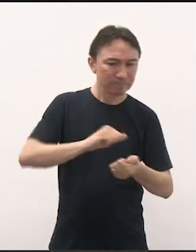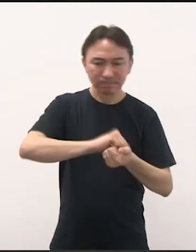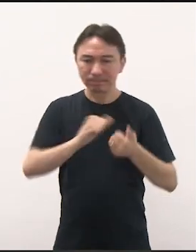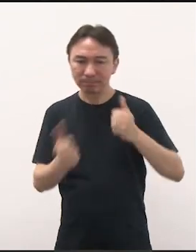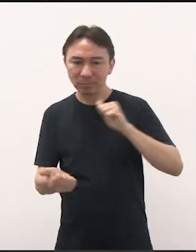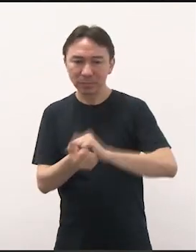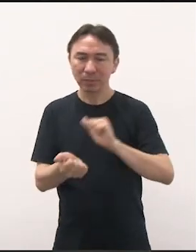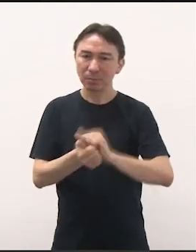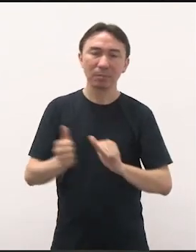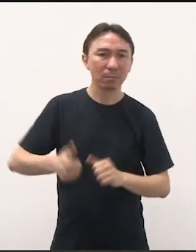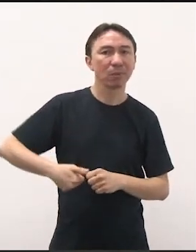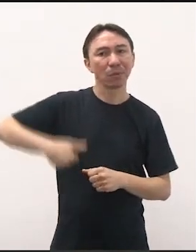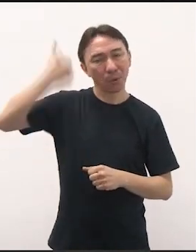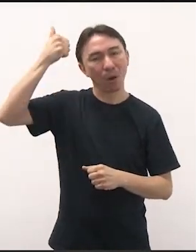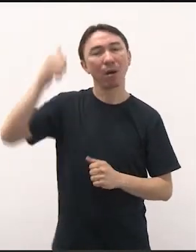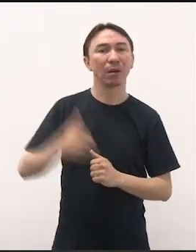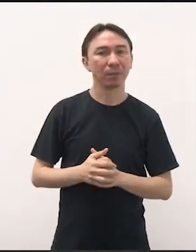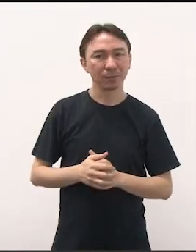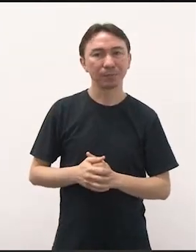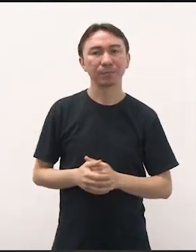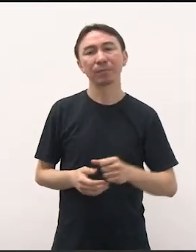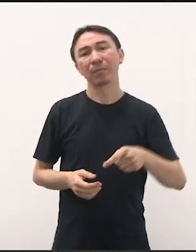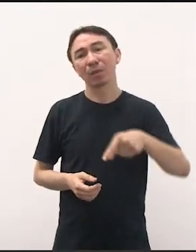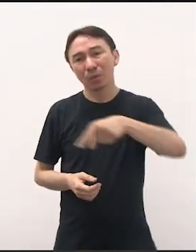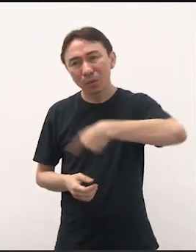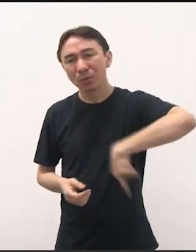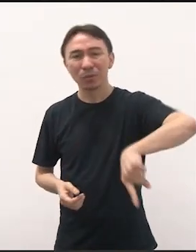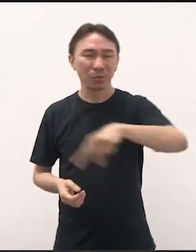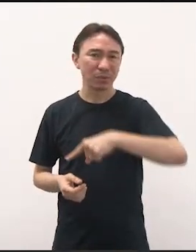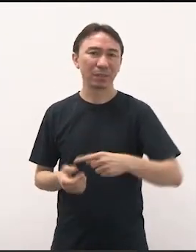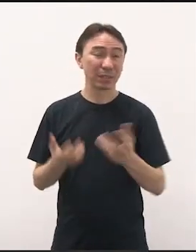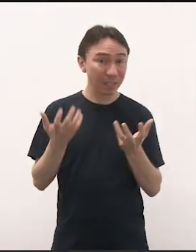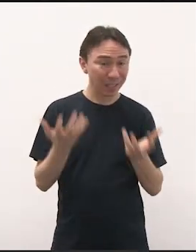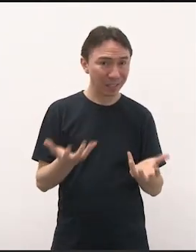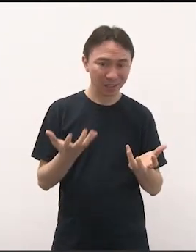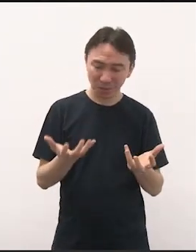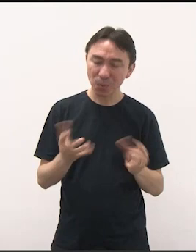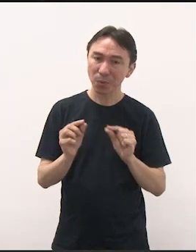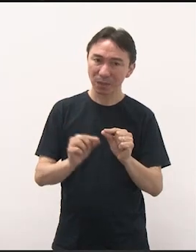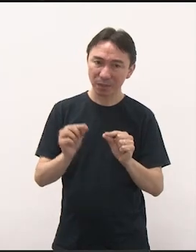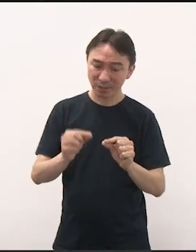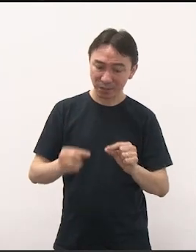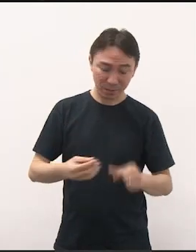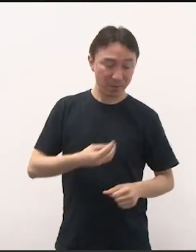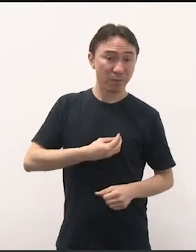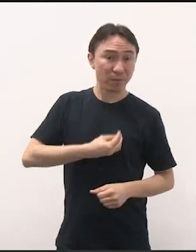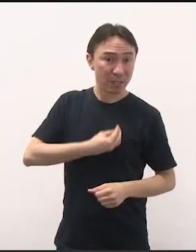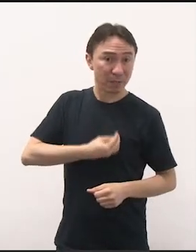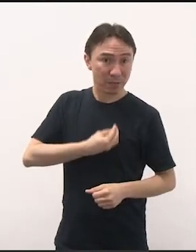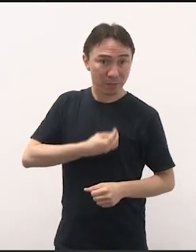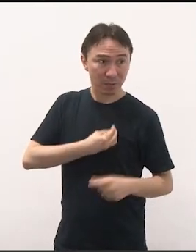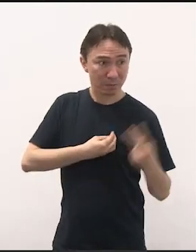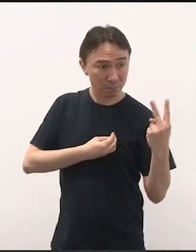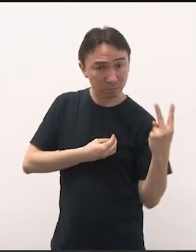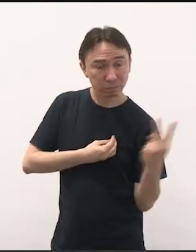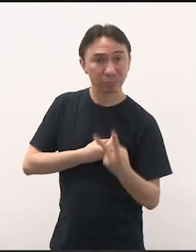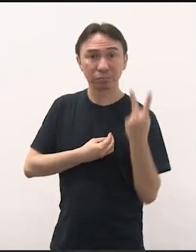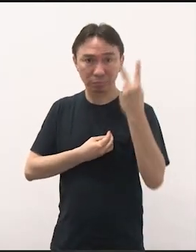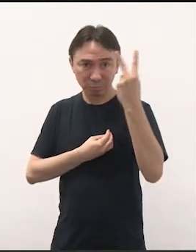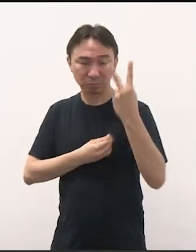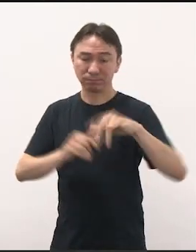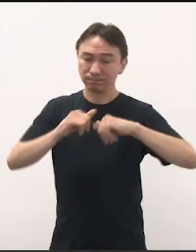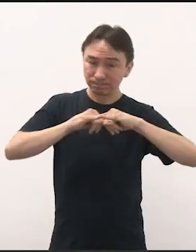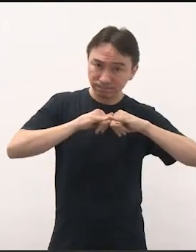Então, a gente prefere trabalhar na lógica da promoção da vida, da valorização da vida, né? Então, a gente já